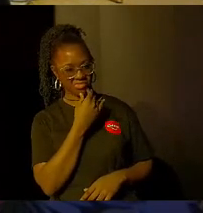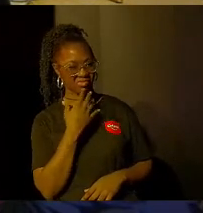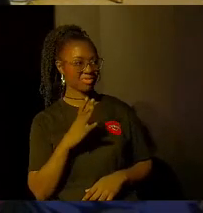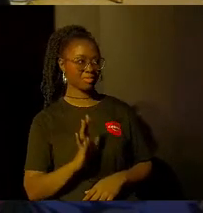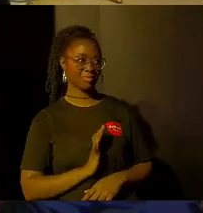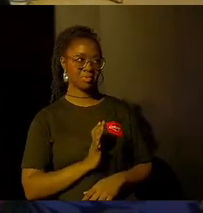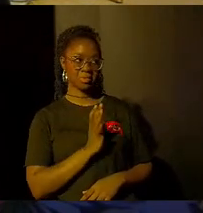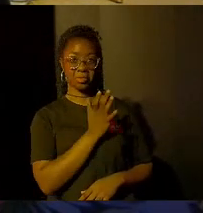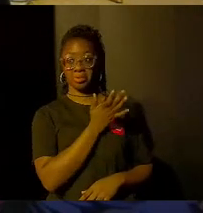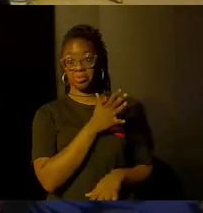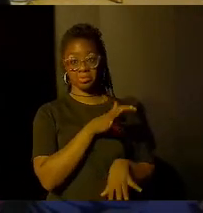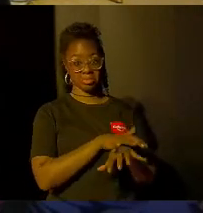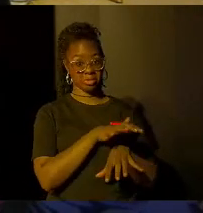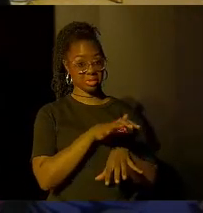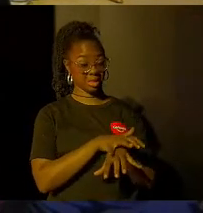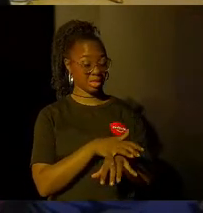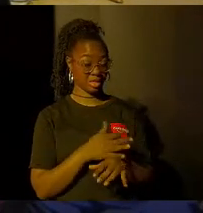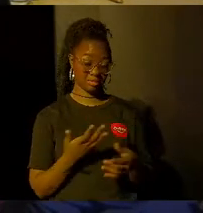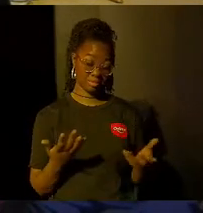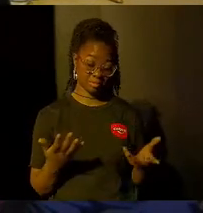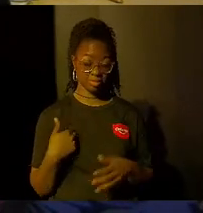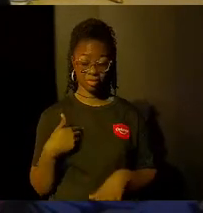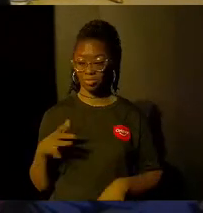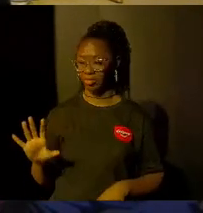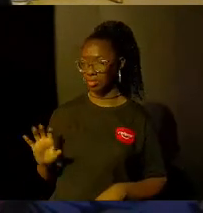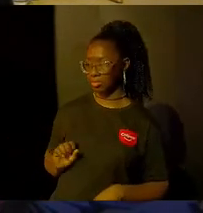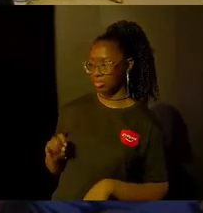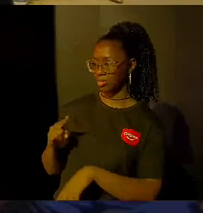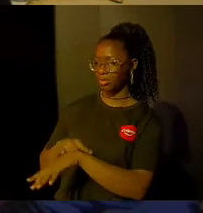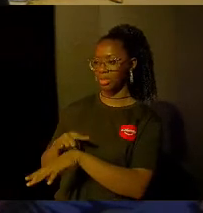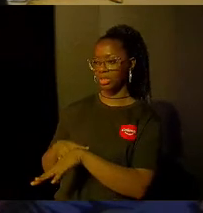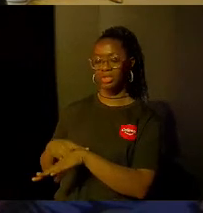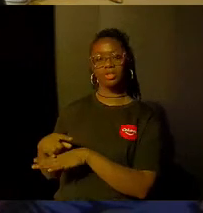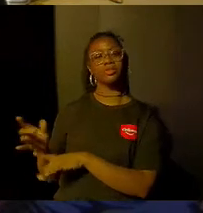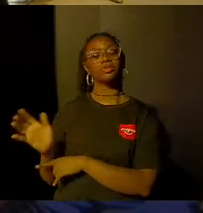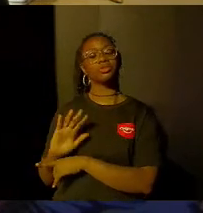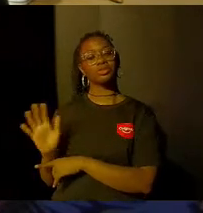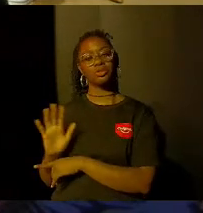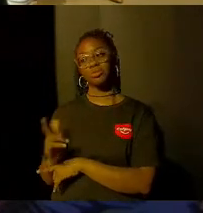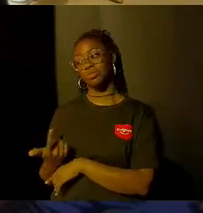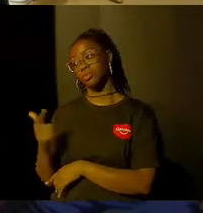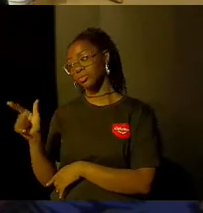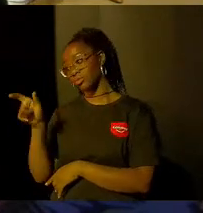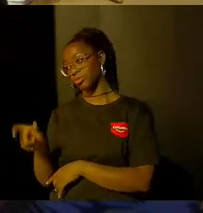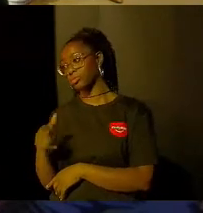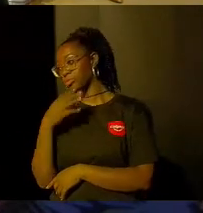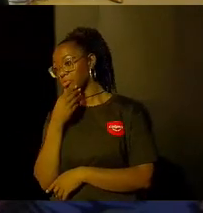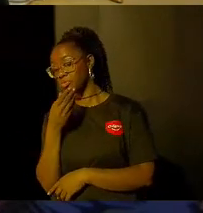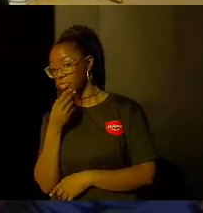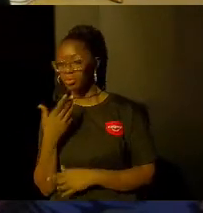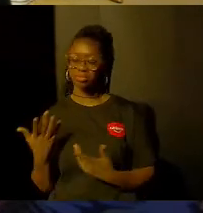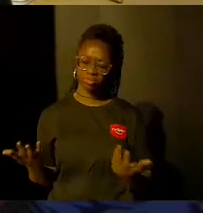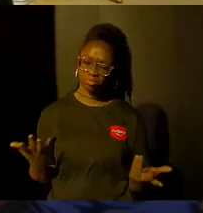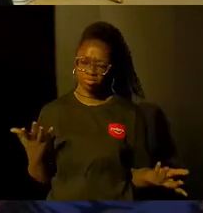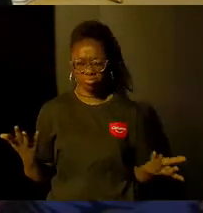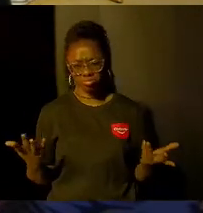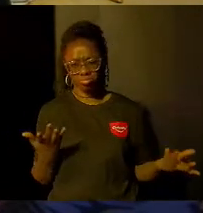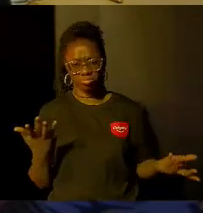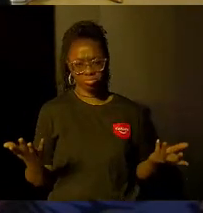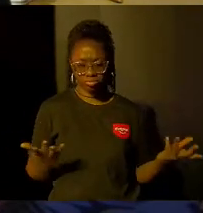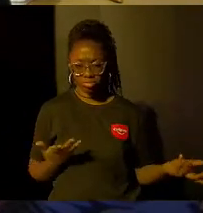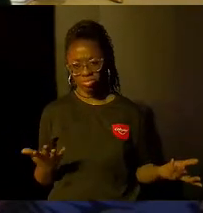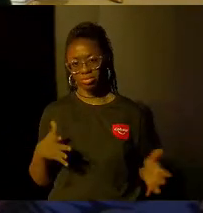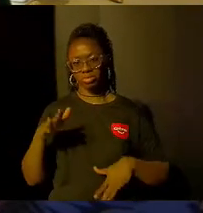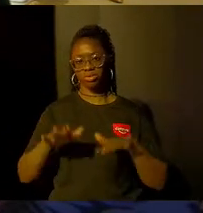péssima transa onde eu me apaixonei no banheiro de cinema por um outro carinha e você De repente